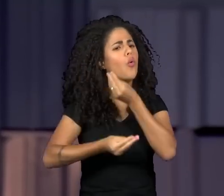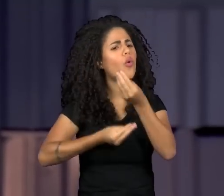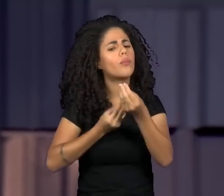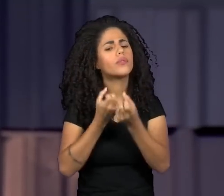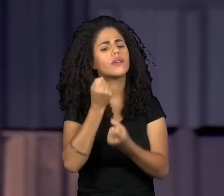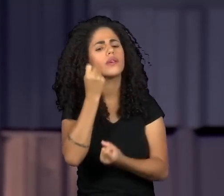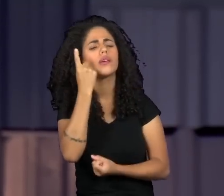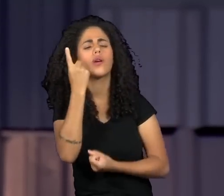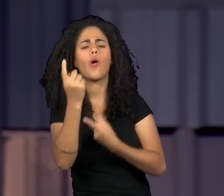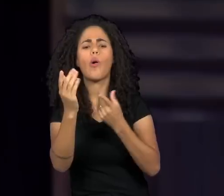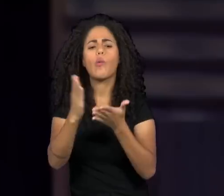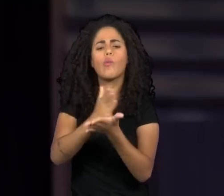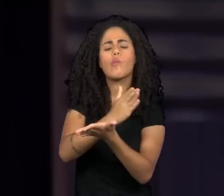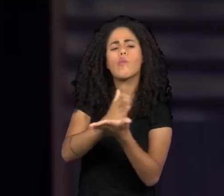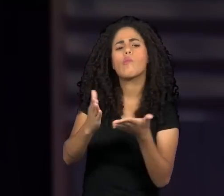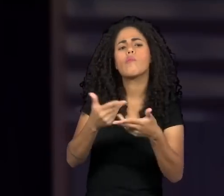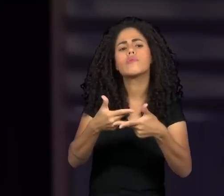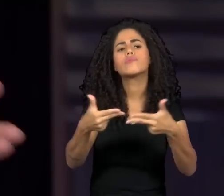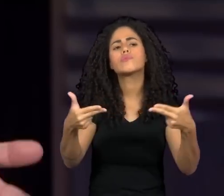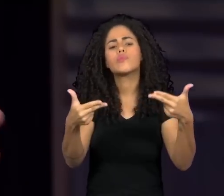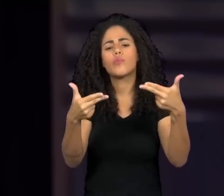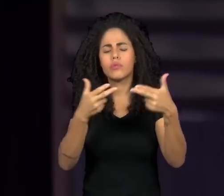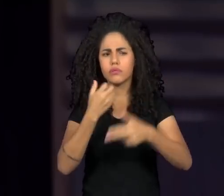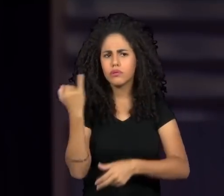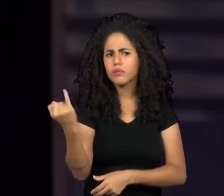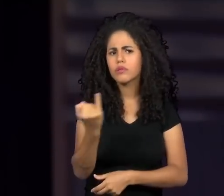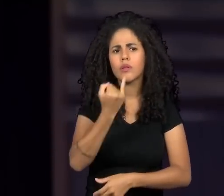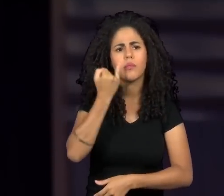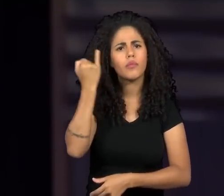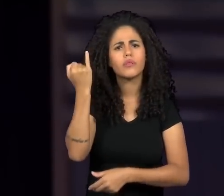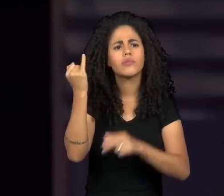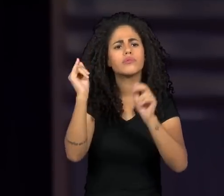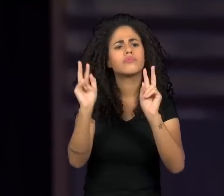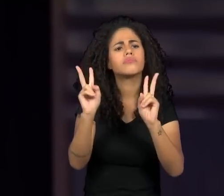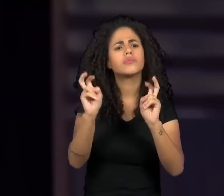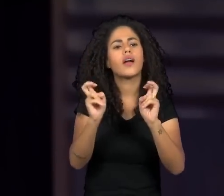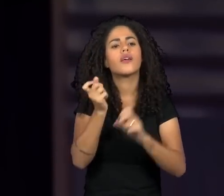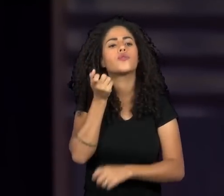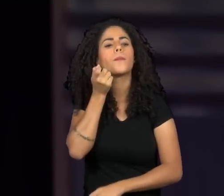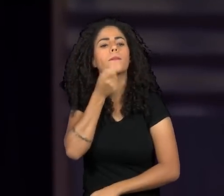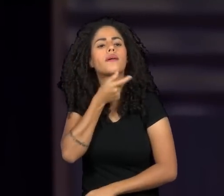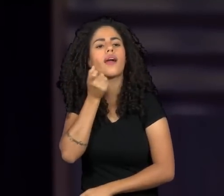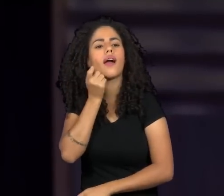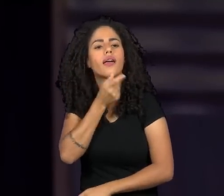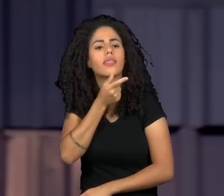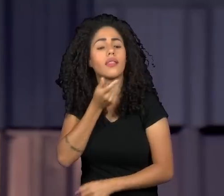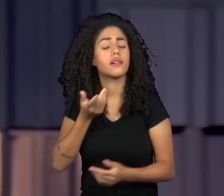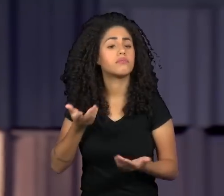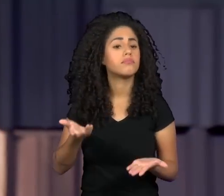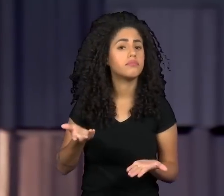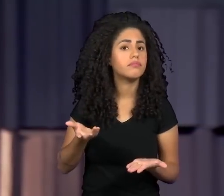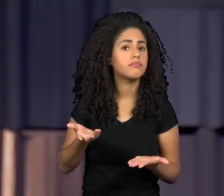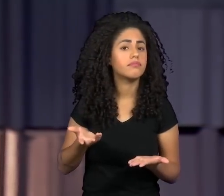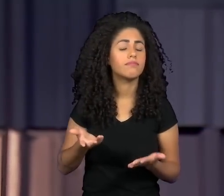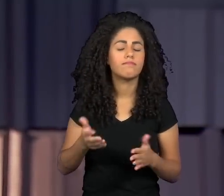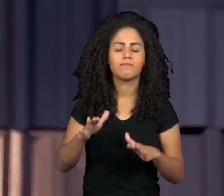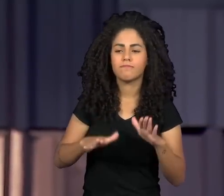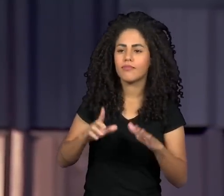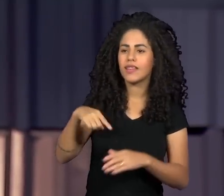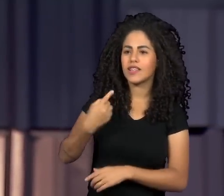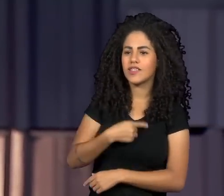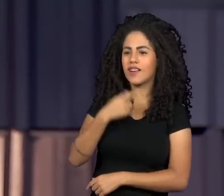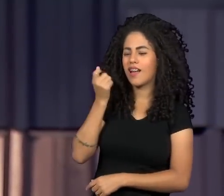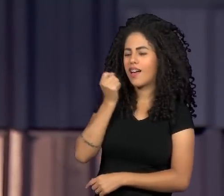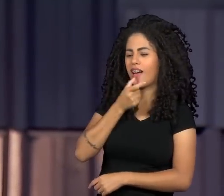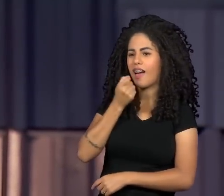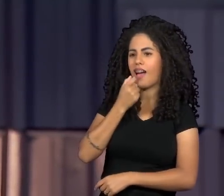coisas ganham importância quando a gente está falando simplesmente de piadas. Acho que na comédia dá para você falar